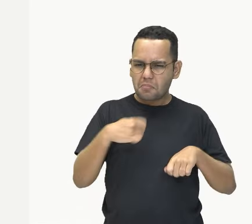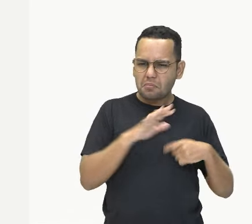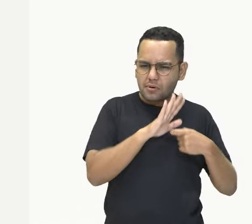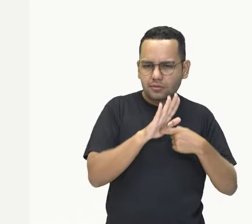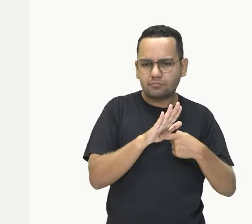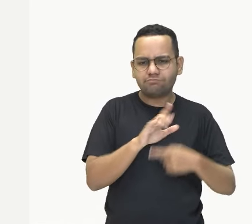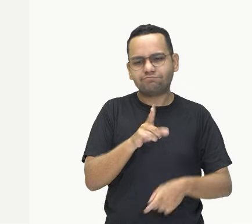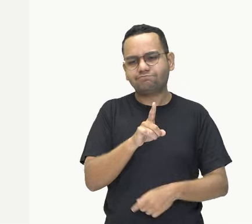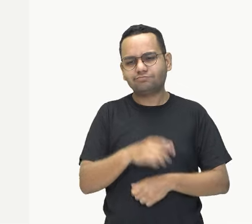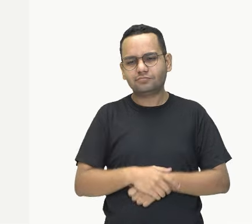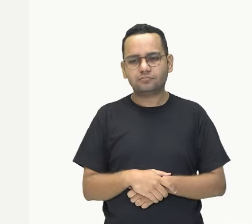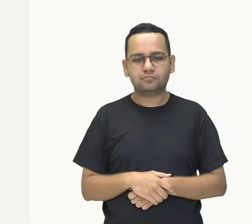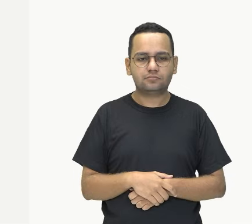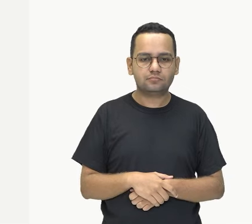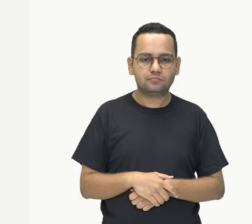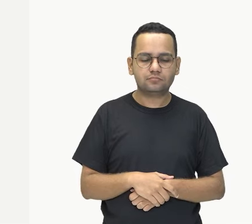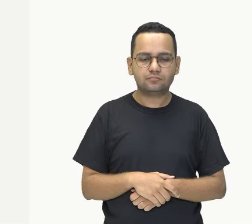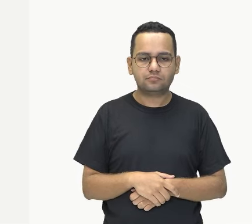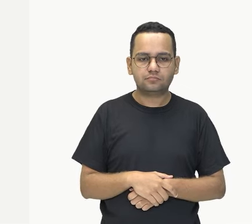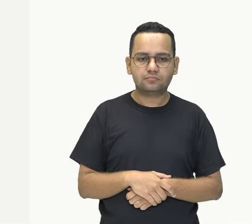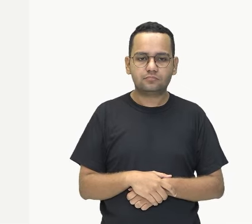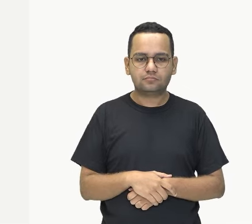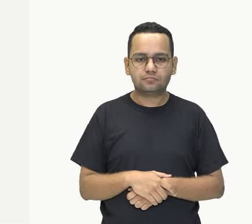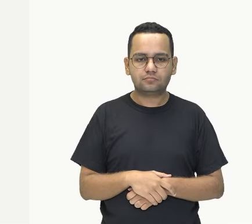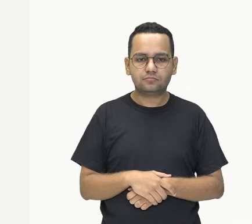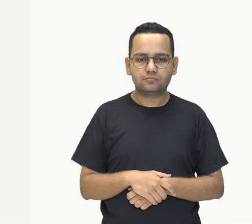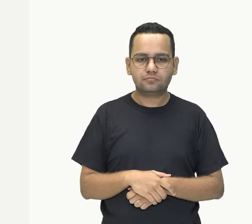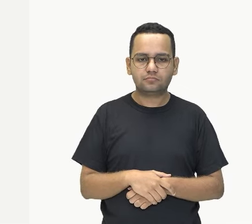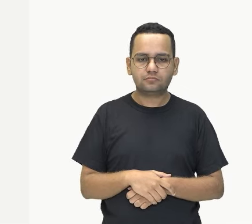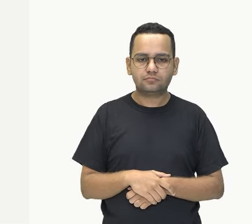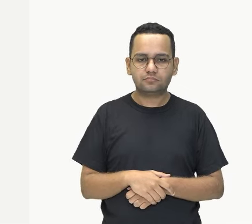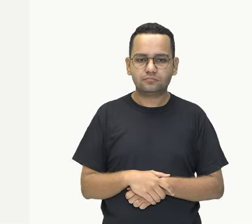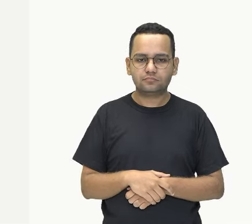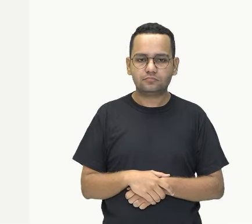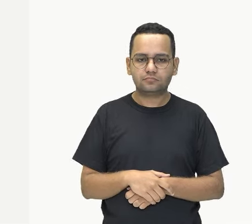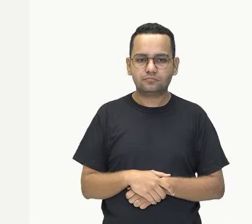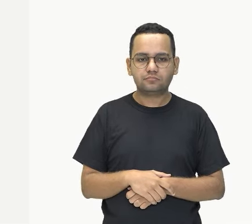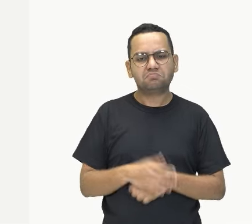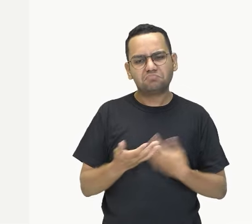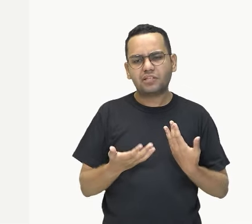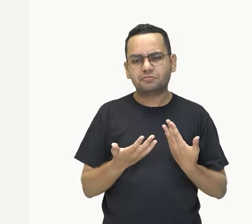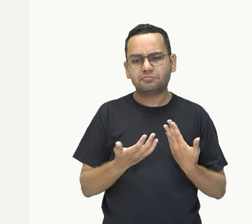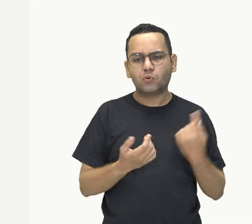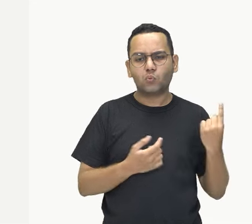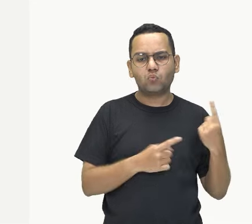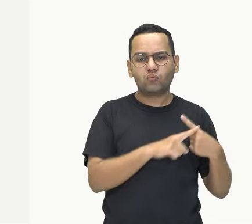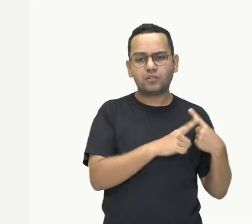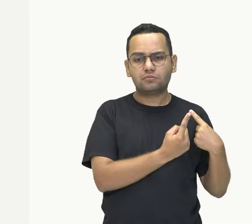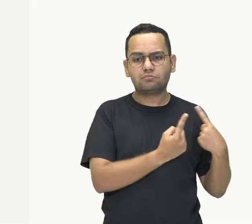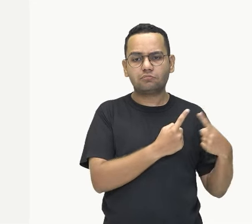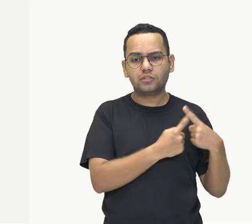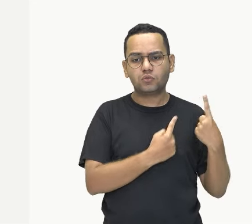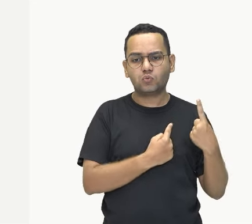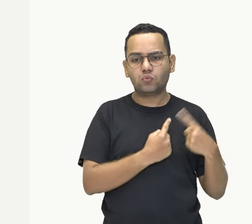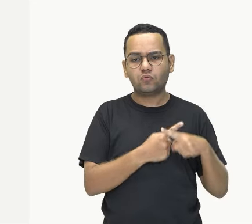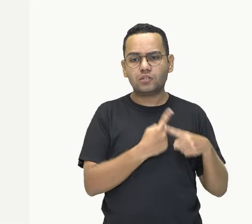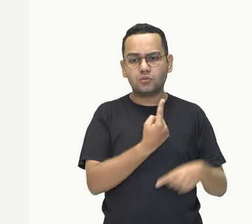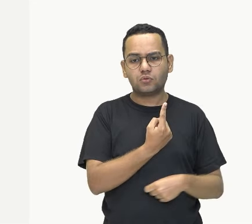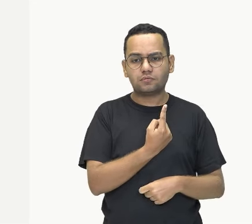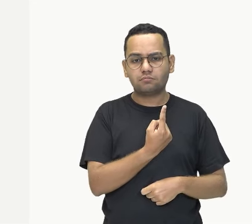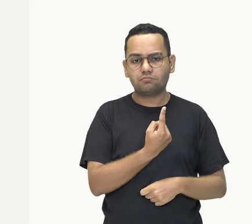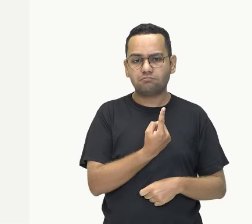Não. Na hora de eu multiplicar, eu vou fazer aqui 1 vezes 1. No caso aqui, como todos são 1, não vai